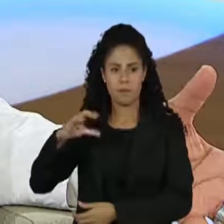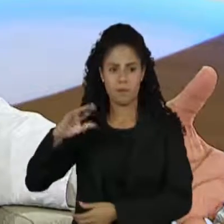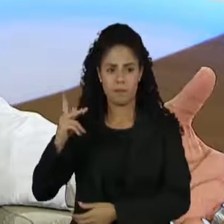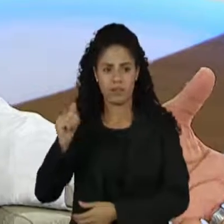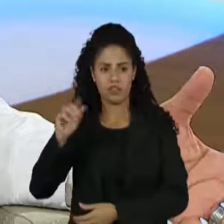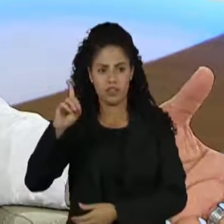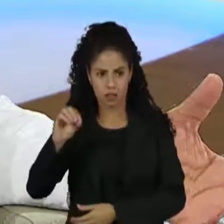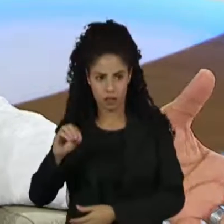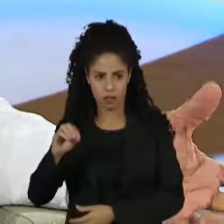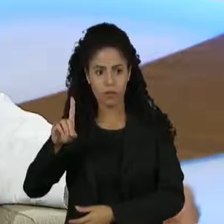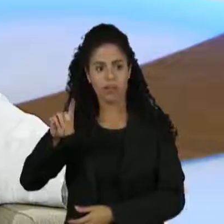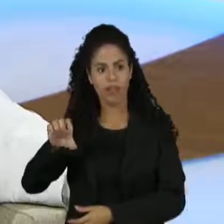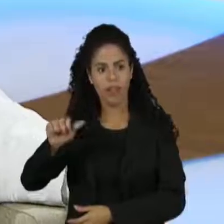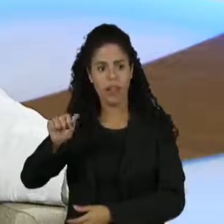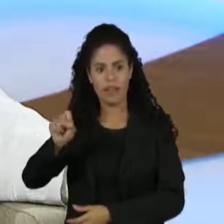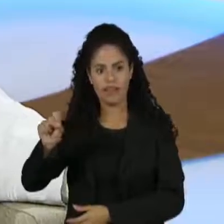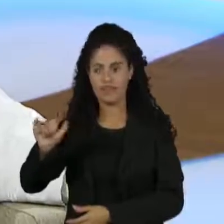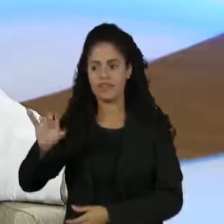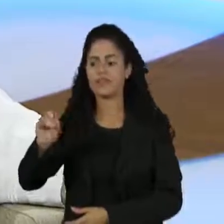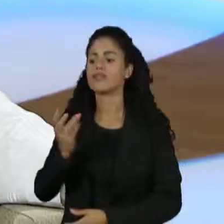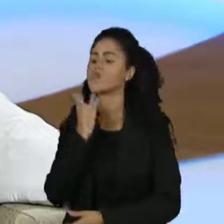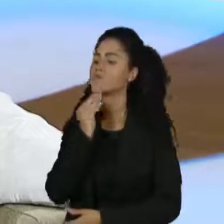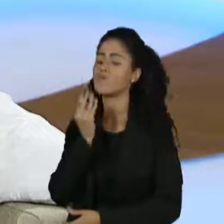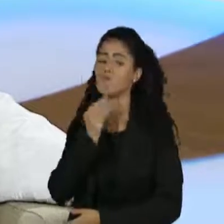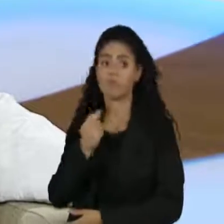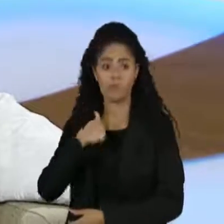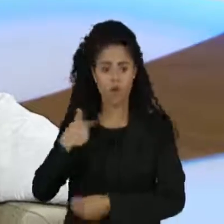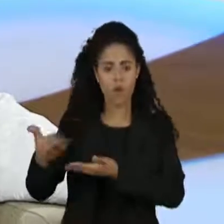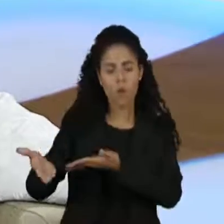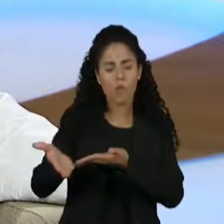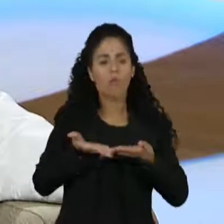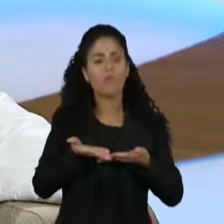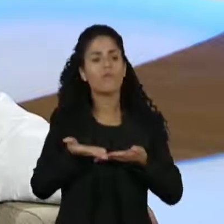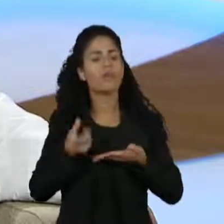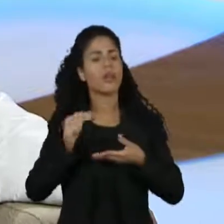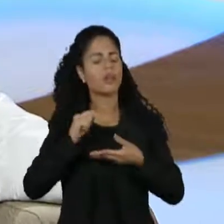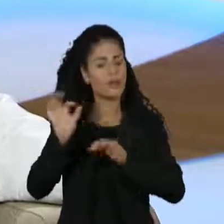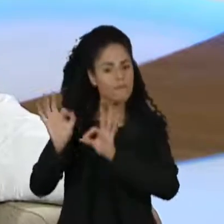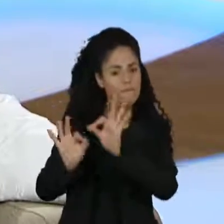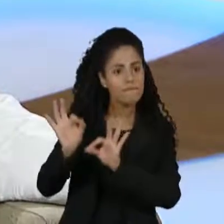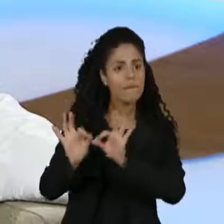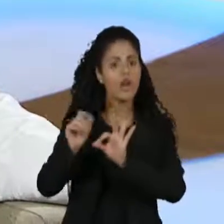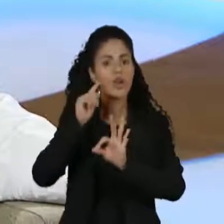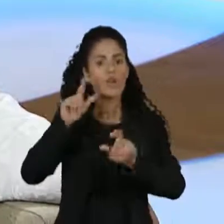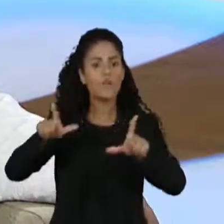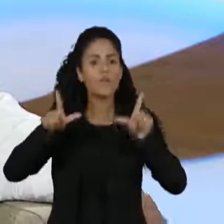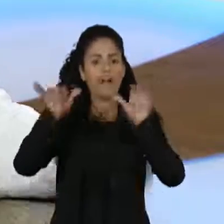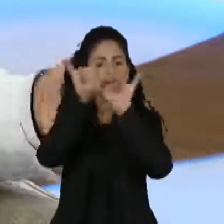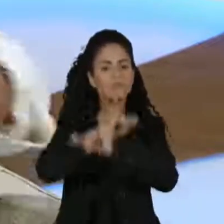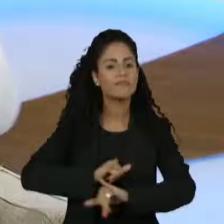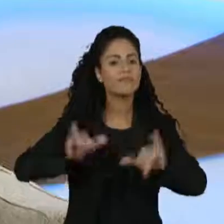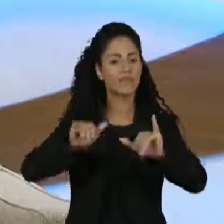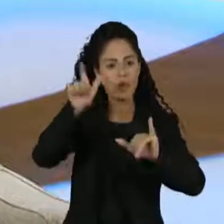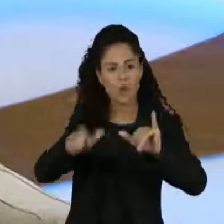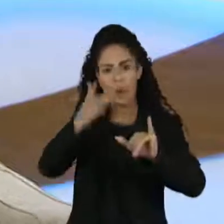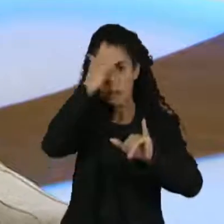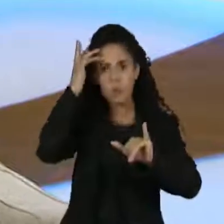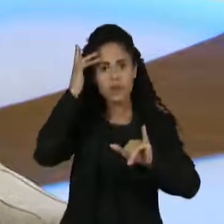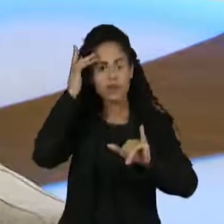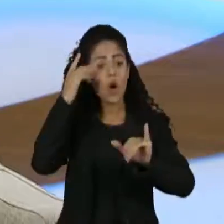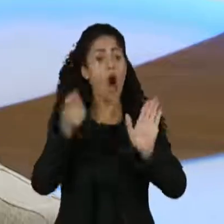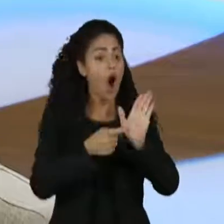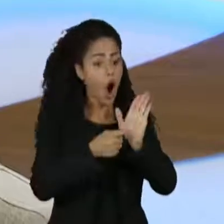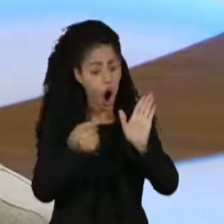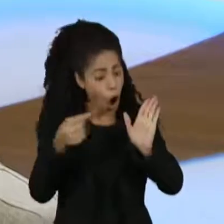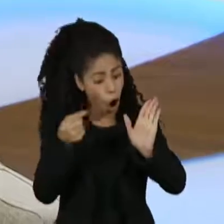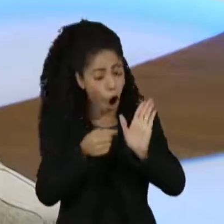preto. E aí, quando eu fui convidado para fazer uma correção num comercial, onde todo mundo falou, caramba, não,